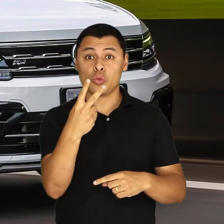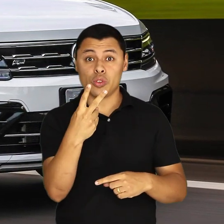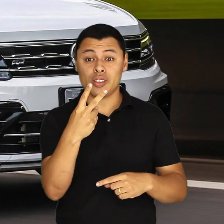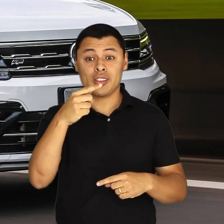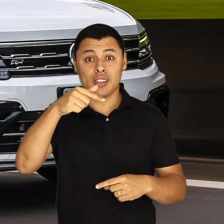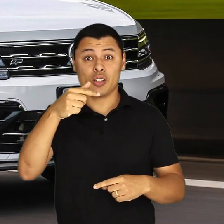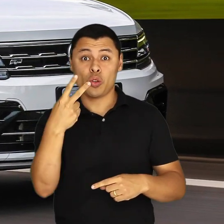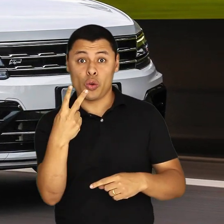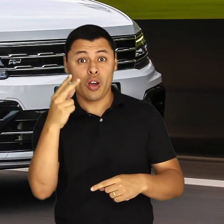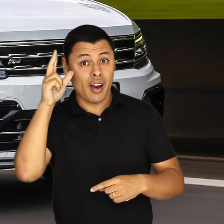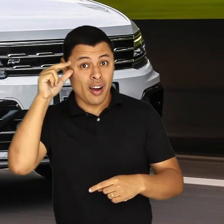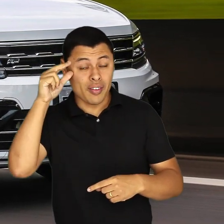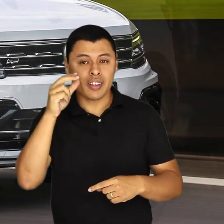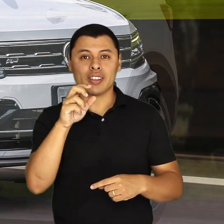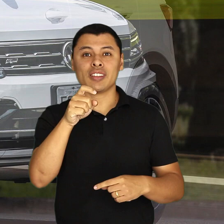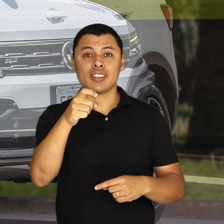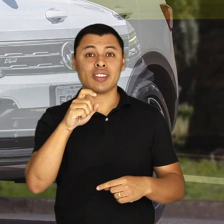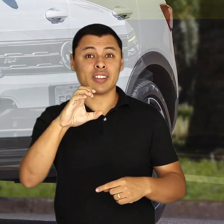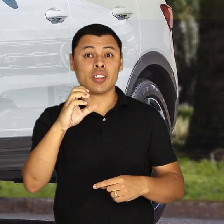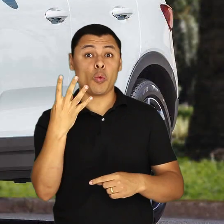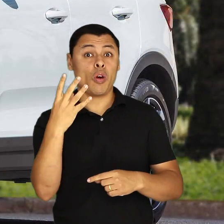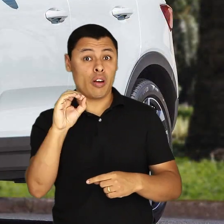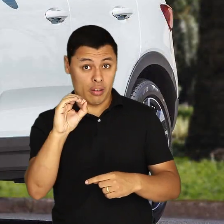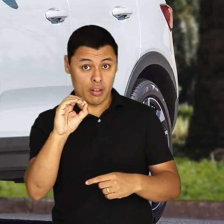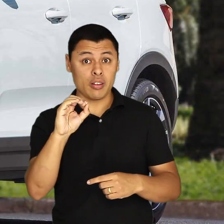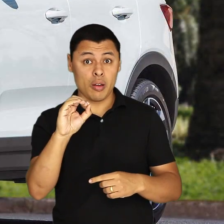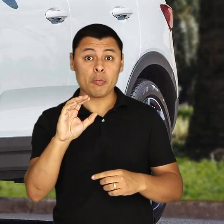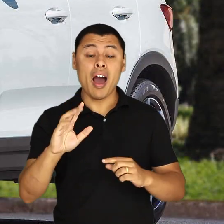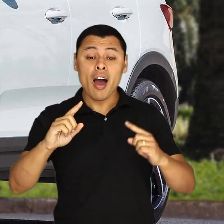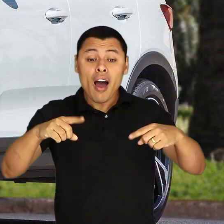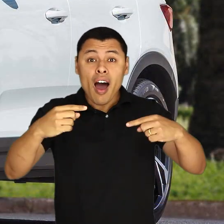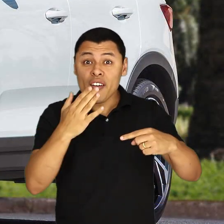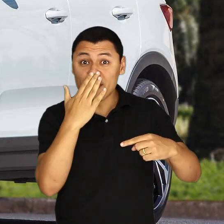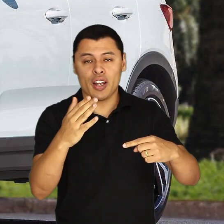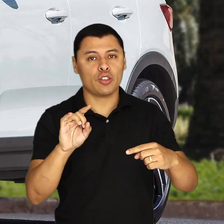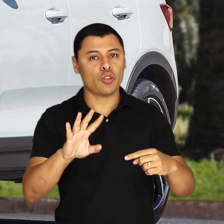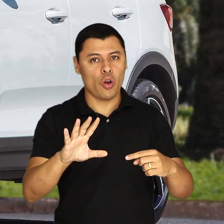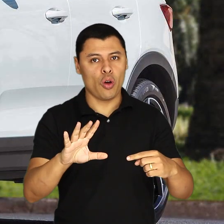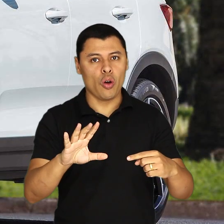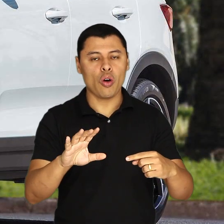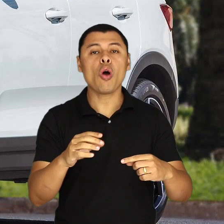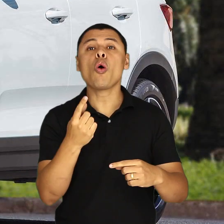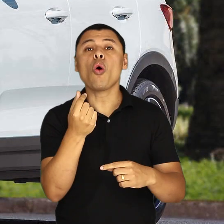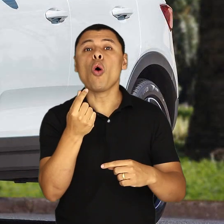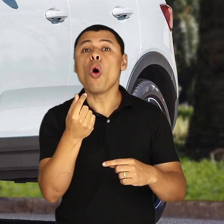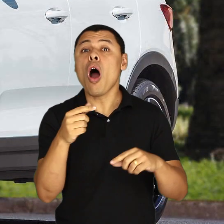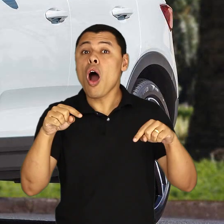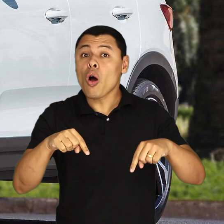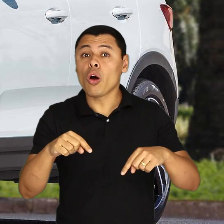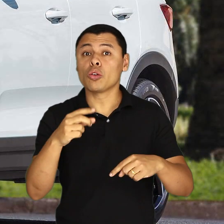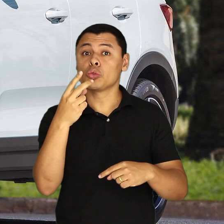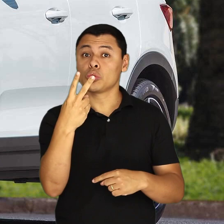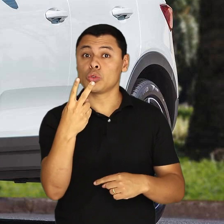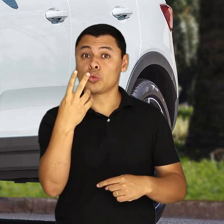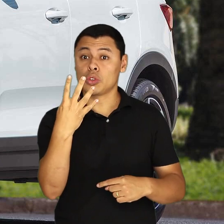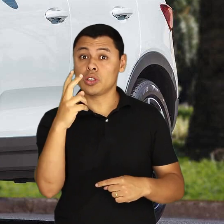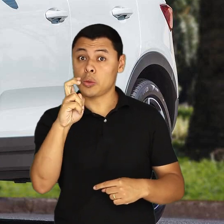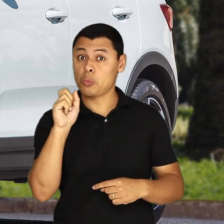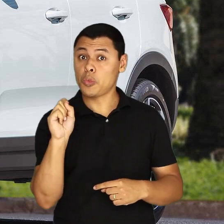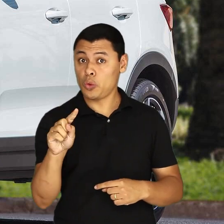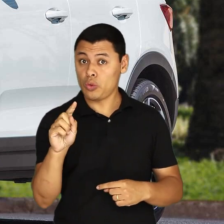tem os 262 cavalos do XC40 híbrido, só que sem tração só na frente. Quanto que custa o XC40